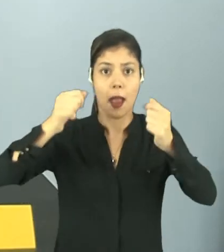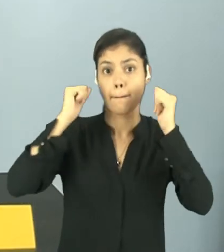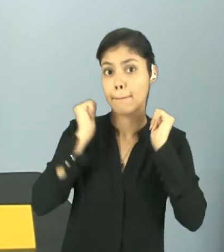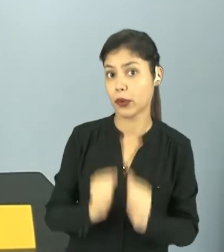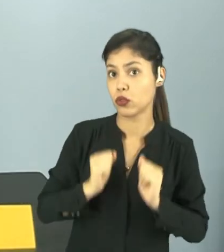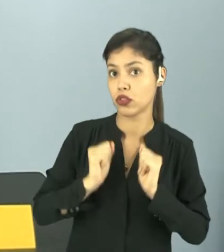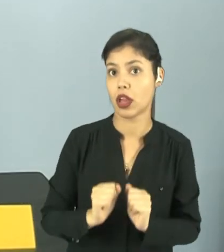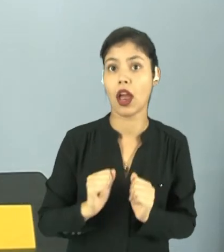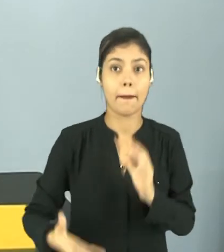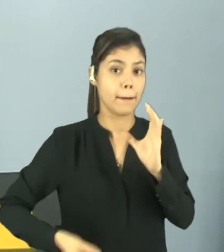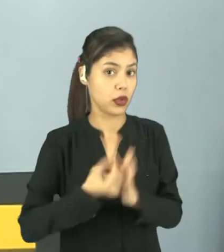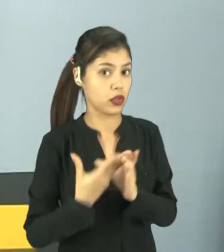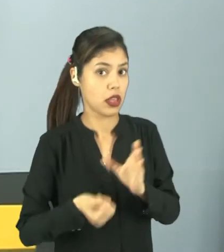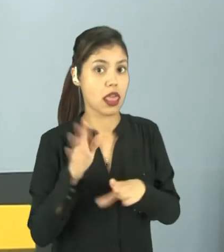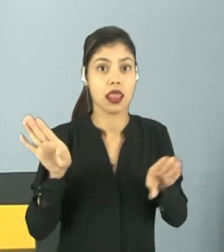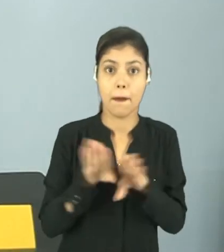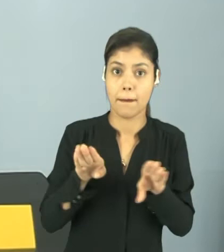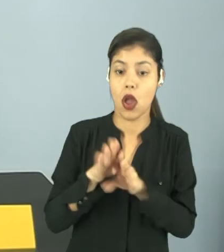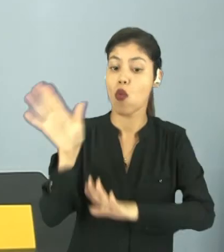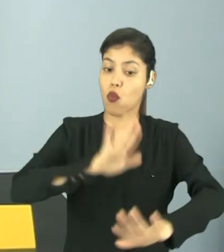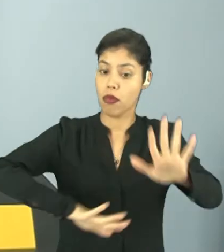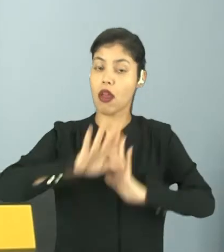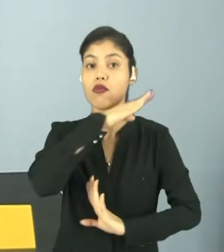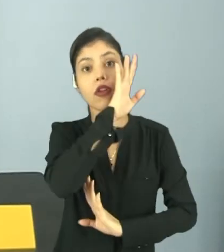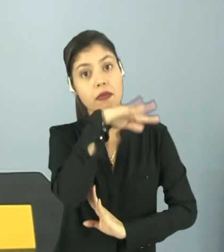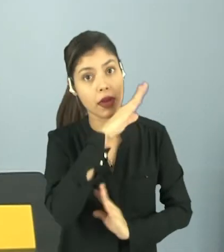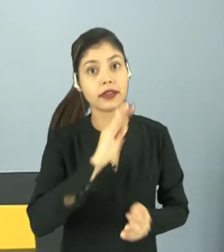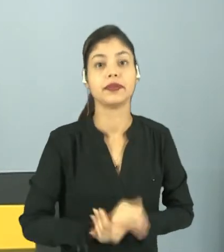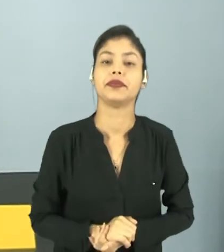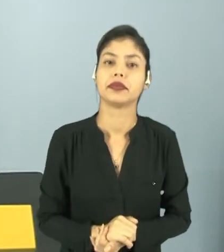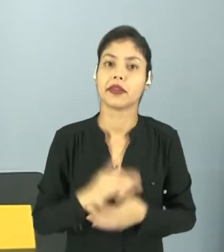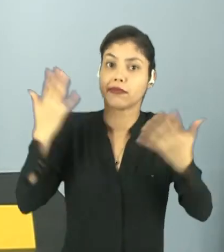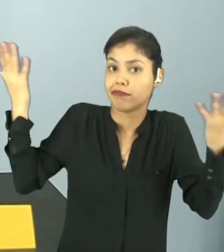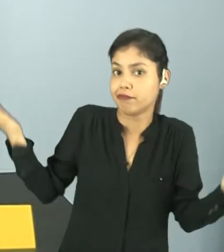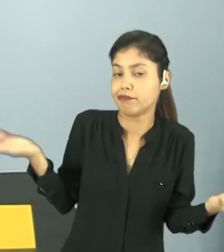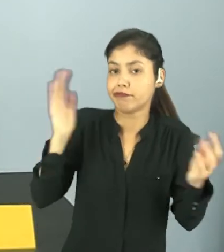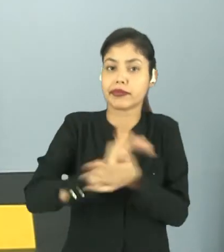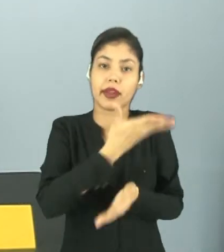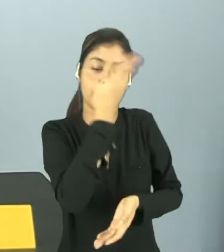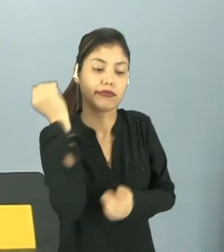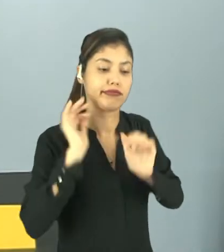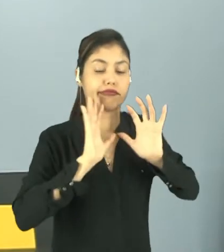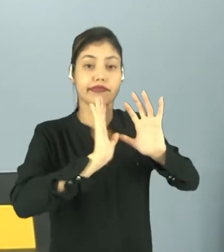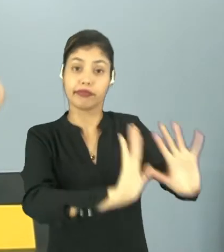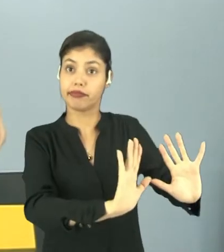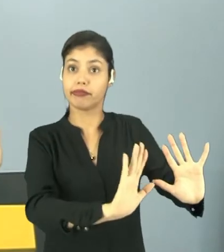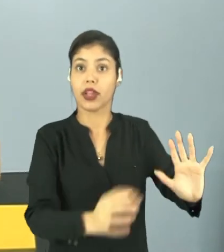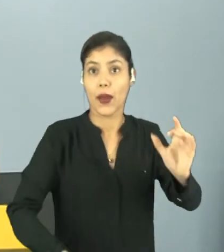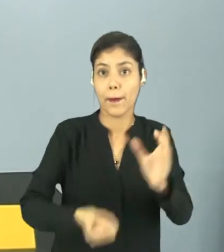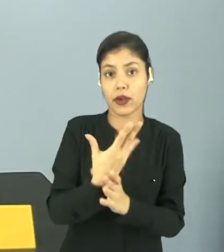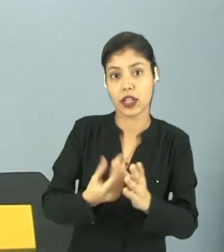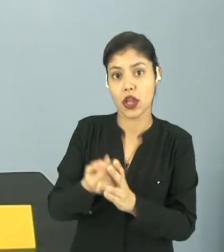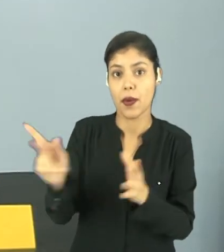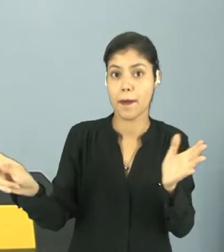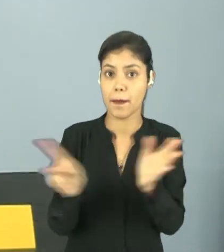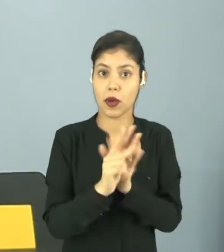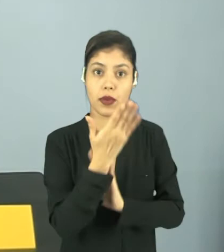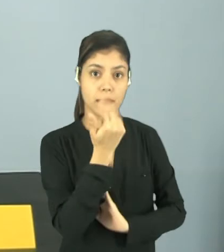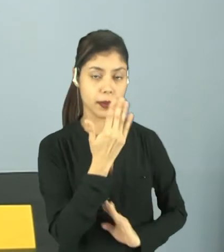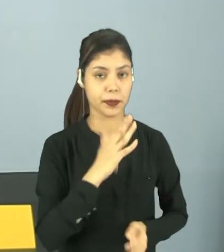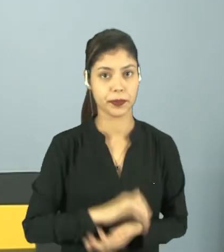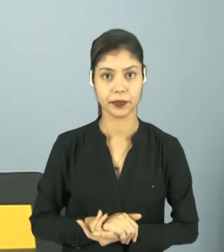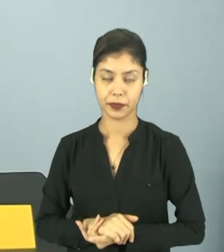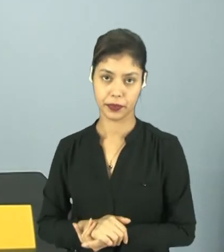poderiam produzir e criar os animais. Então, eles deixaram de ser um povo nômade e começaram a produzir o seu próprio